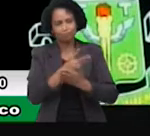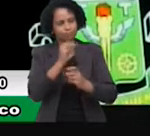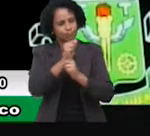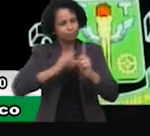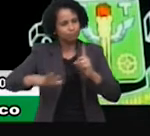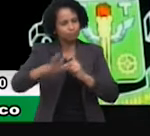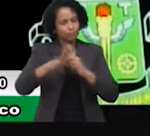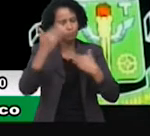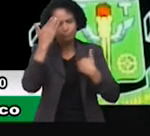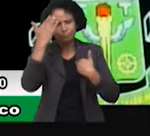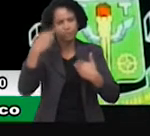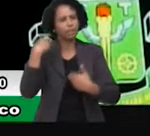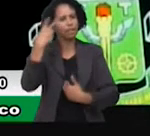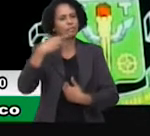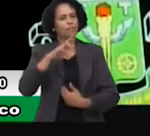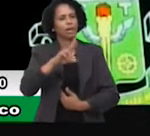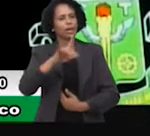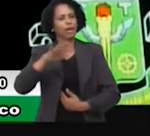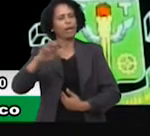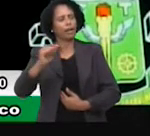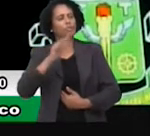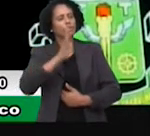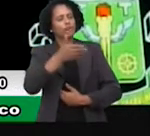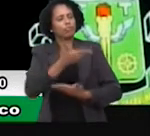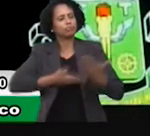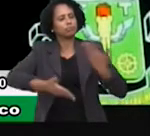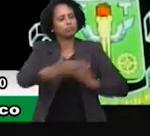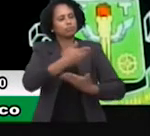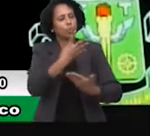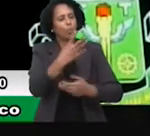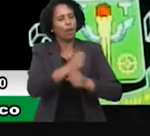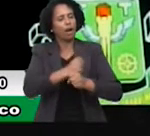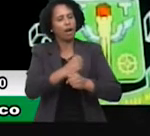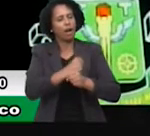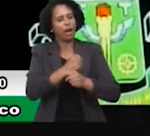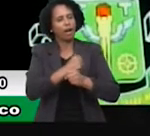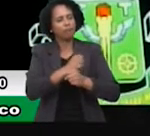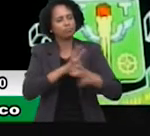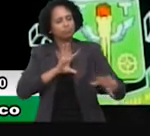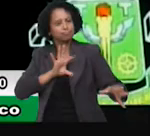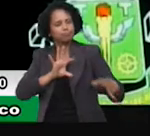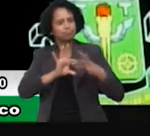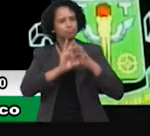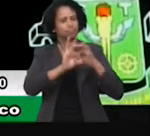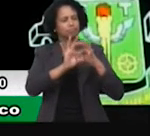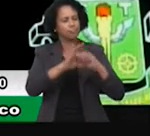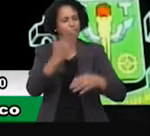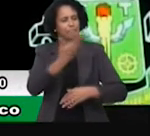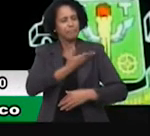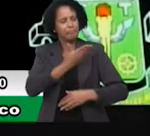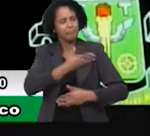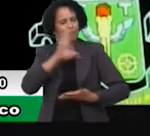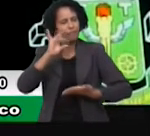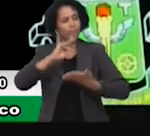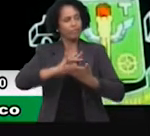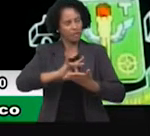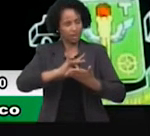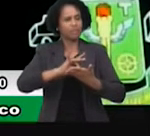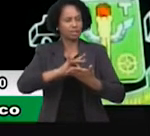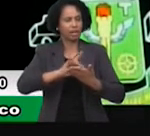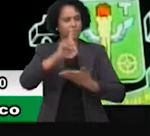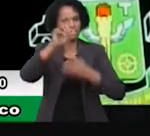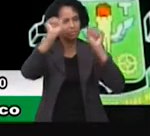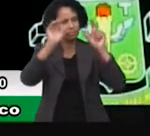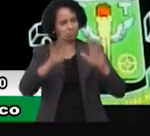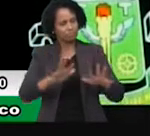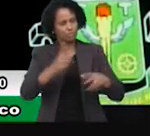Régia, de compartilhar desses 4 anos ao seu lado aqui no mandato, de compartilhar de sua amizade sincera e verdadeira. Deus